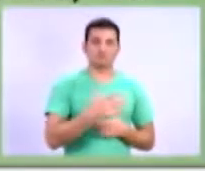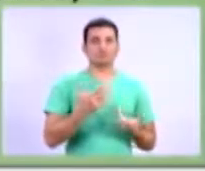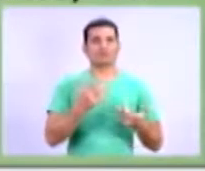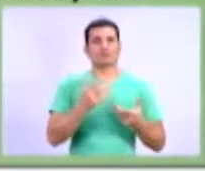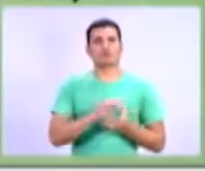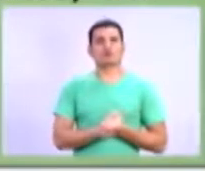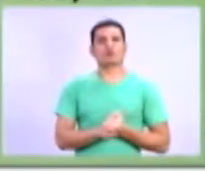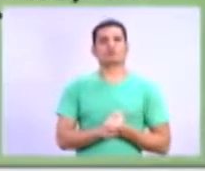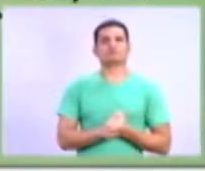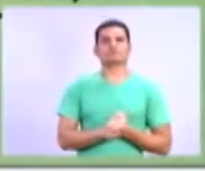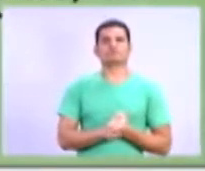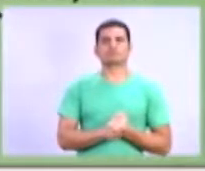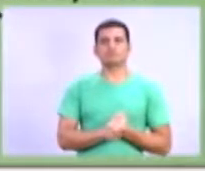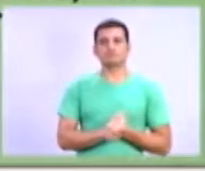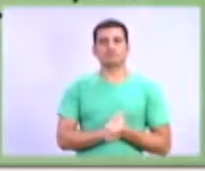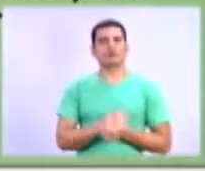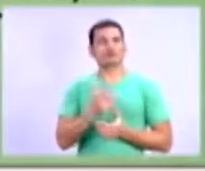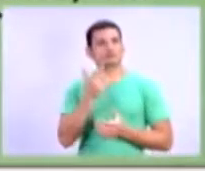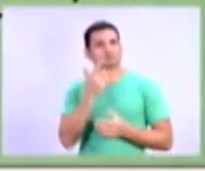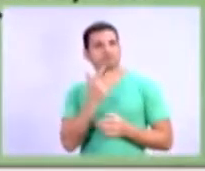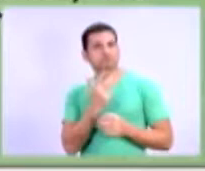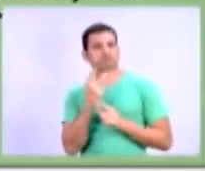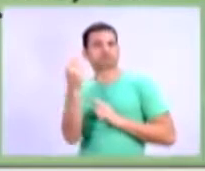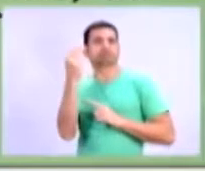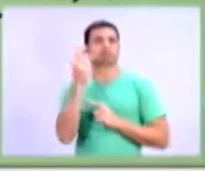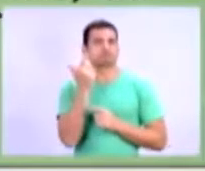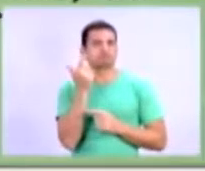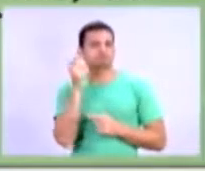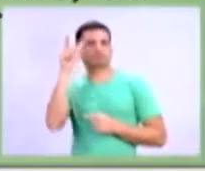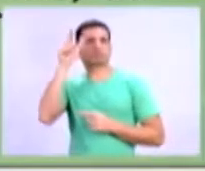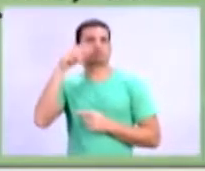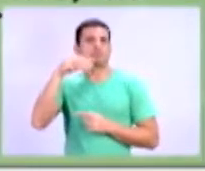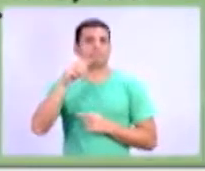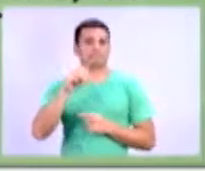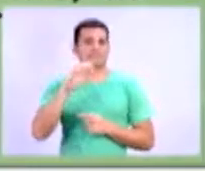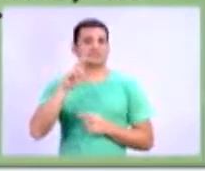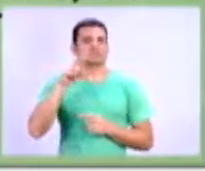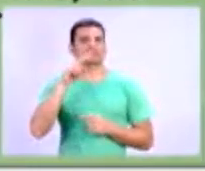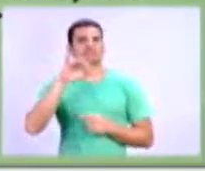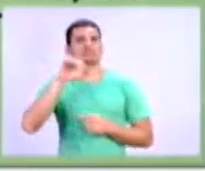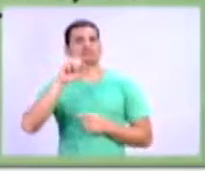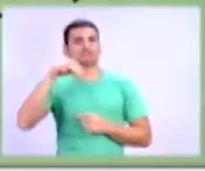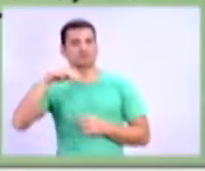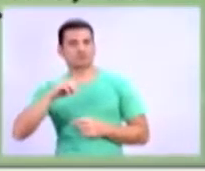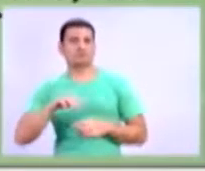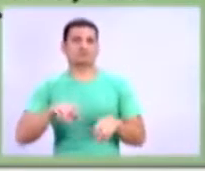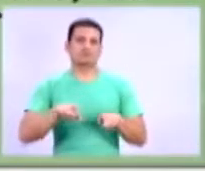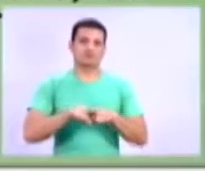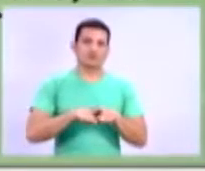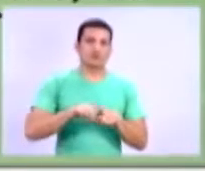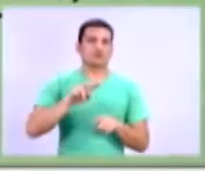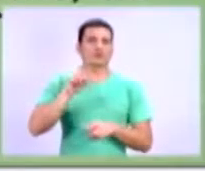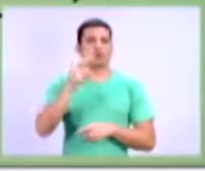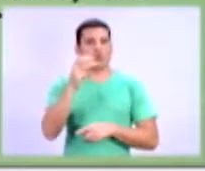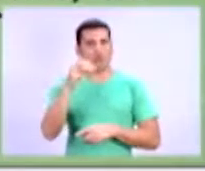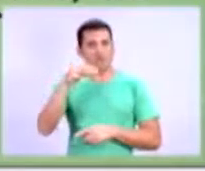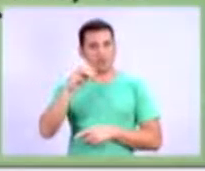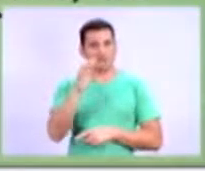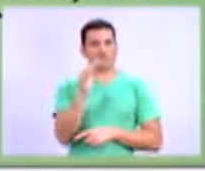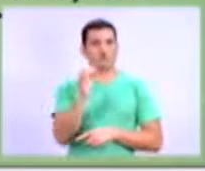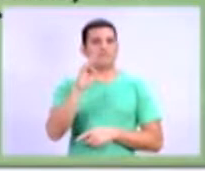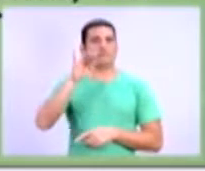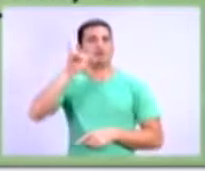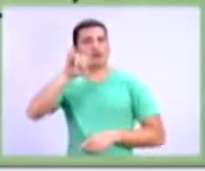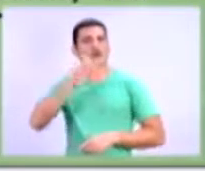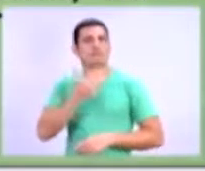superação do que nós chamamos de machismo, na superação da homofobia. Então, nós temos que ter aí, dentro